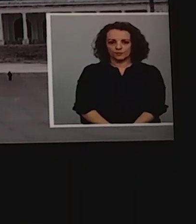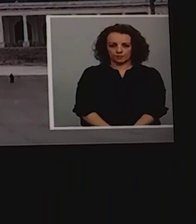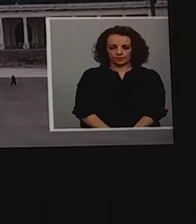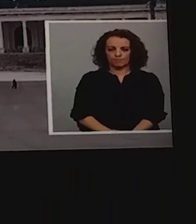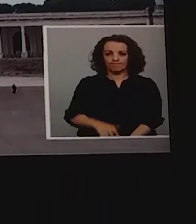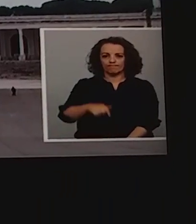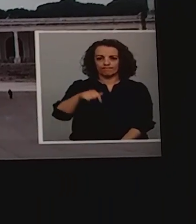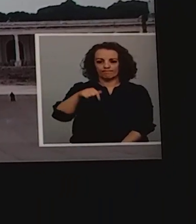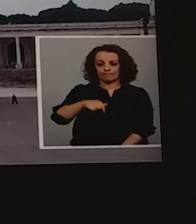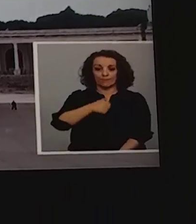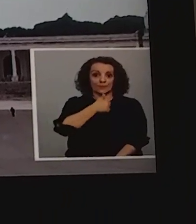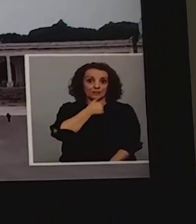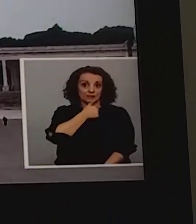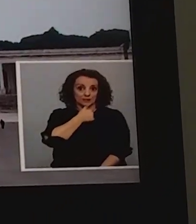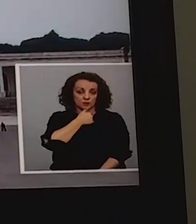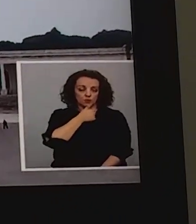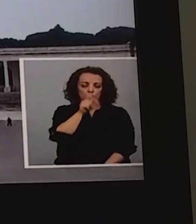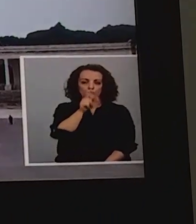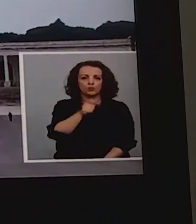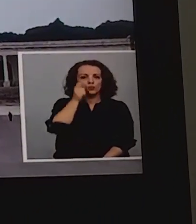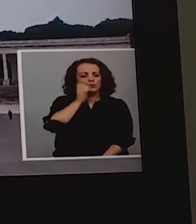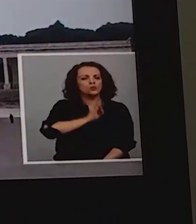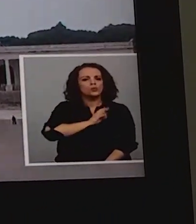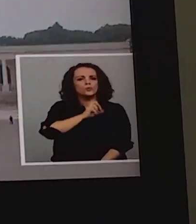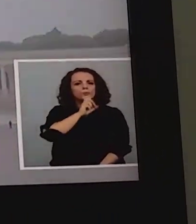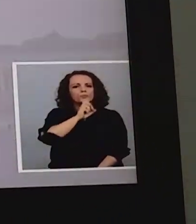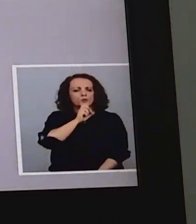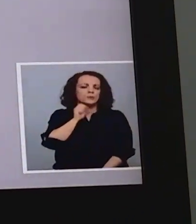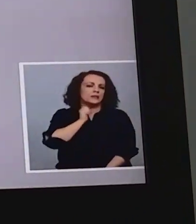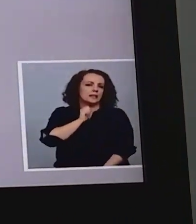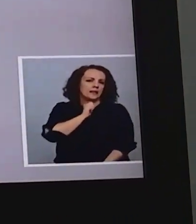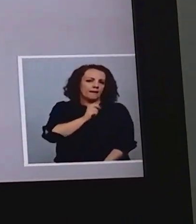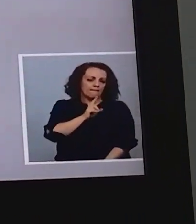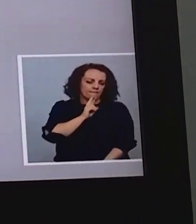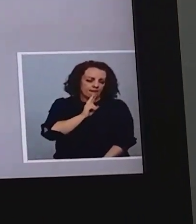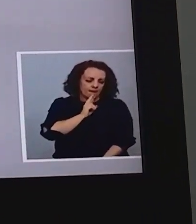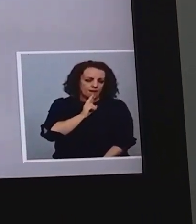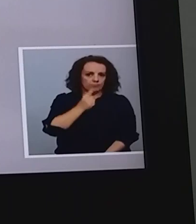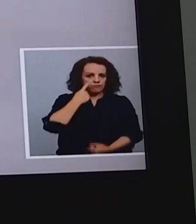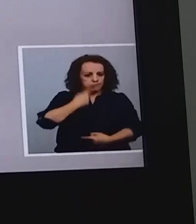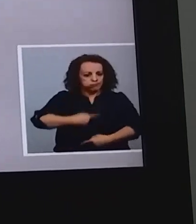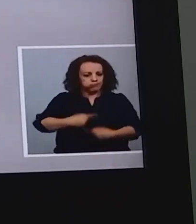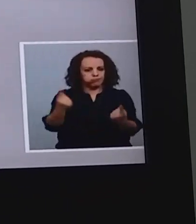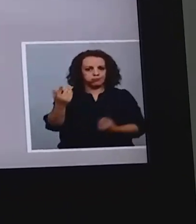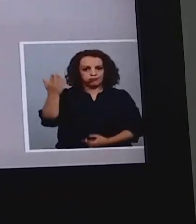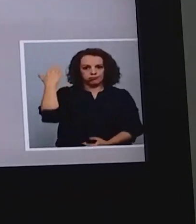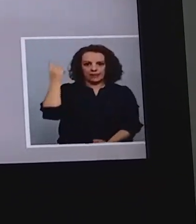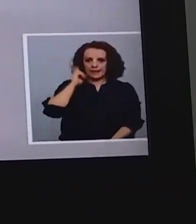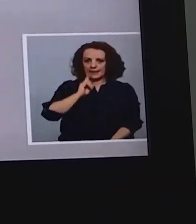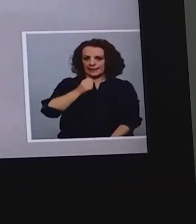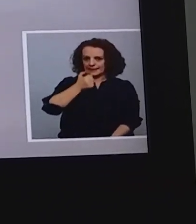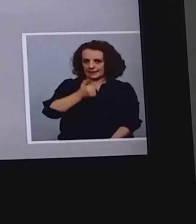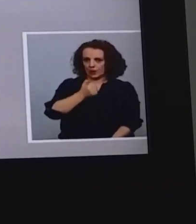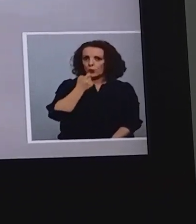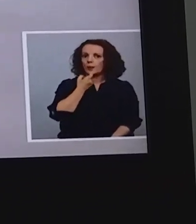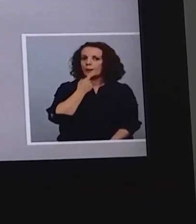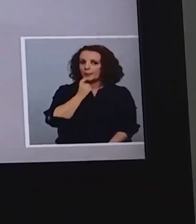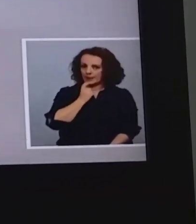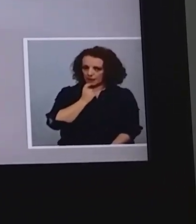Esta decisão tomada pelo Sr. Bispo de Eria Fátima e comunicada no passado dia 5 de abril não foi uma